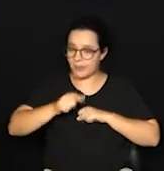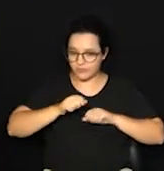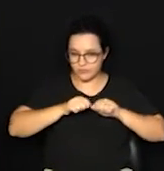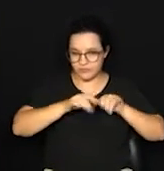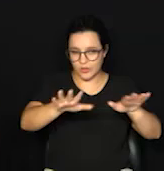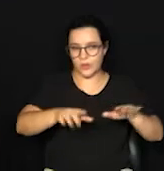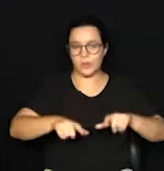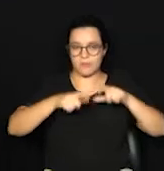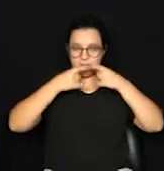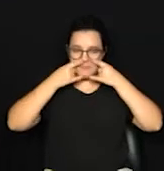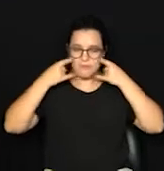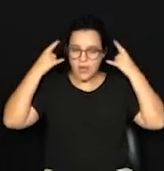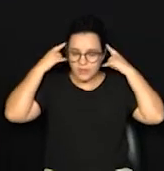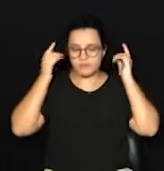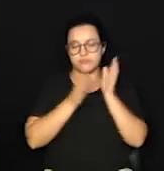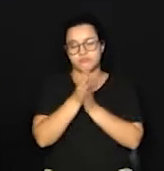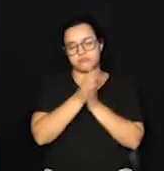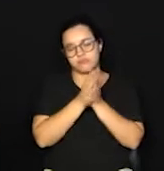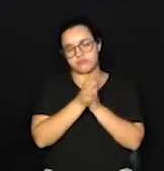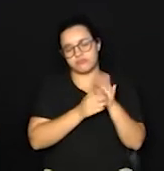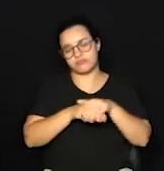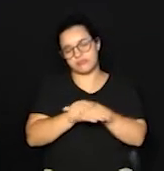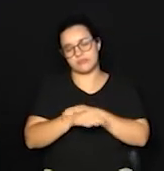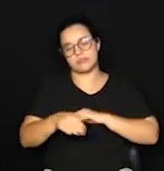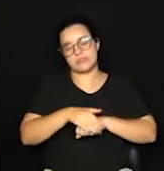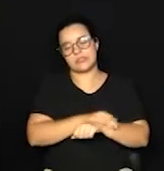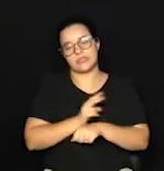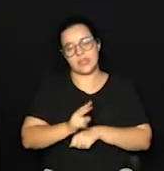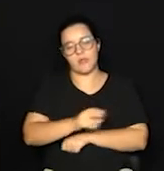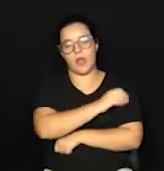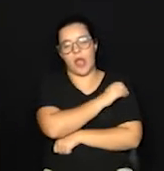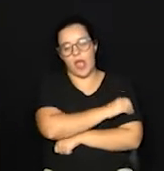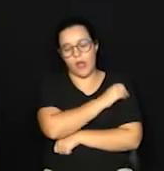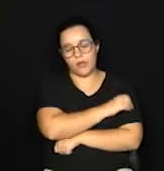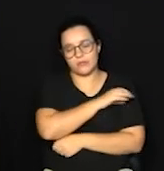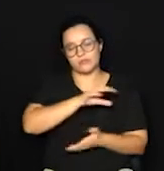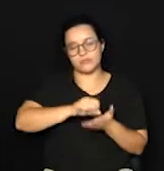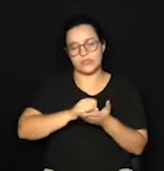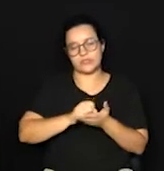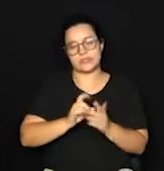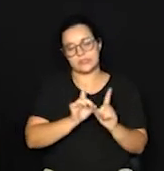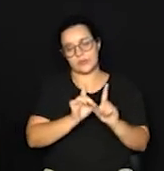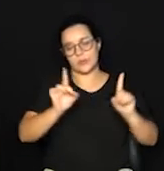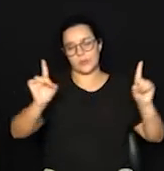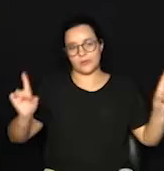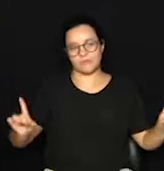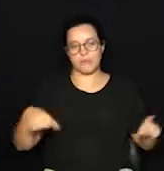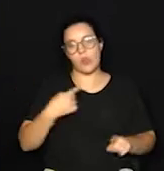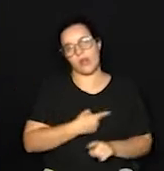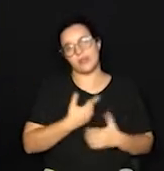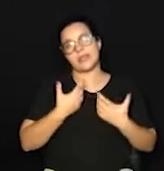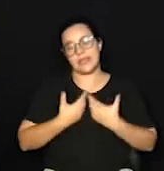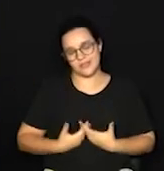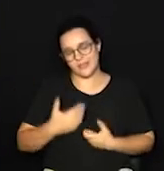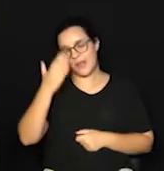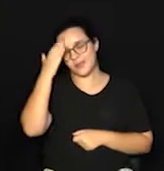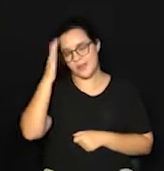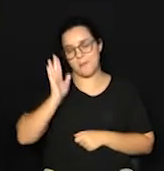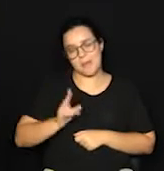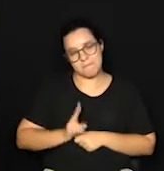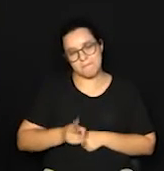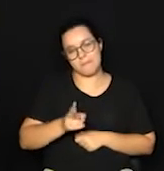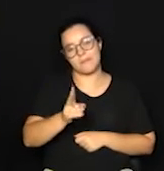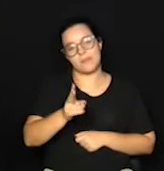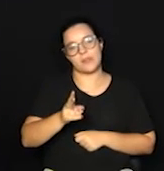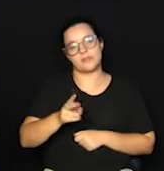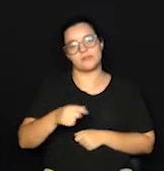então utilize máscara, lava bem as mãos, álcool em gel, distanciamento pessoal. Tá todo mundo cansado, mas precisa continuar fazendo